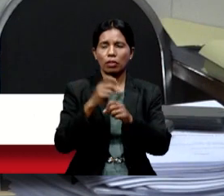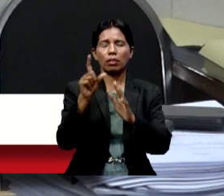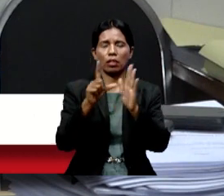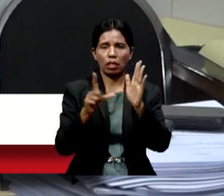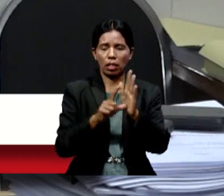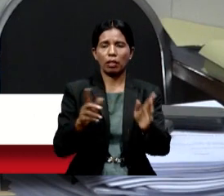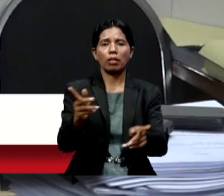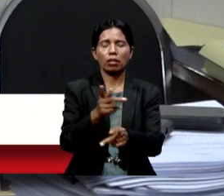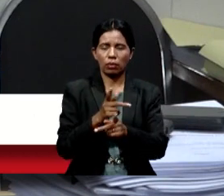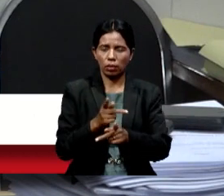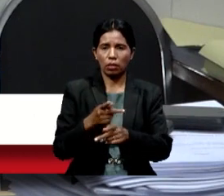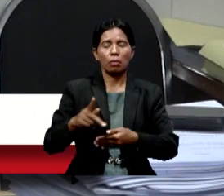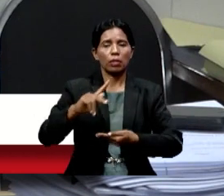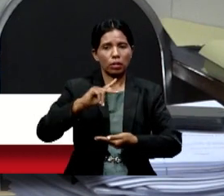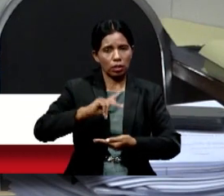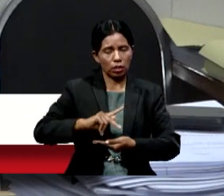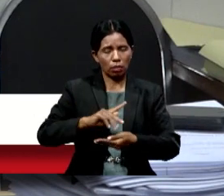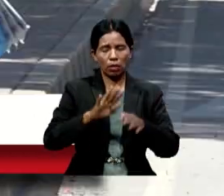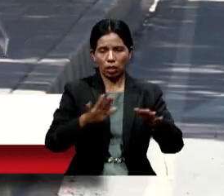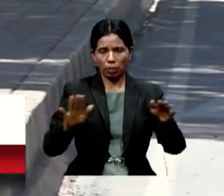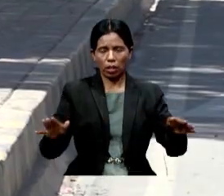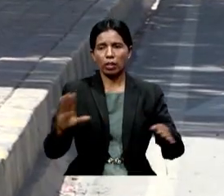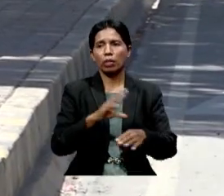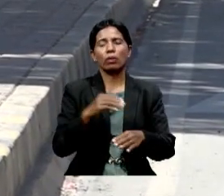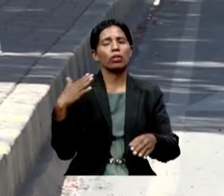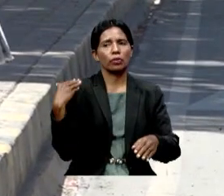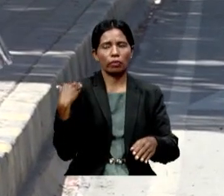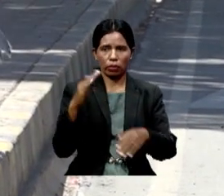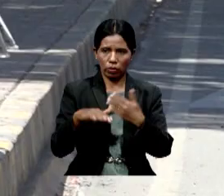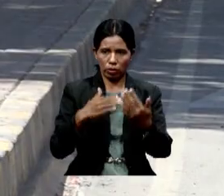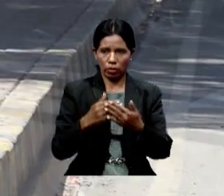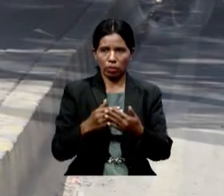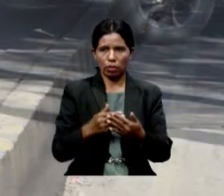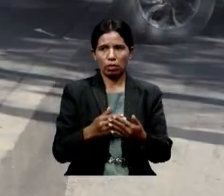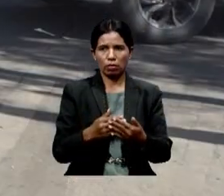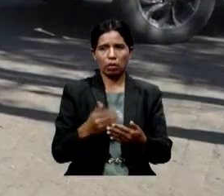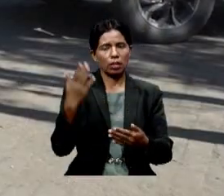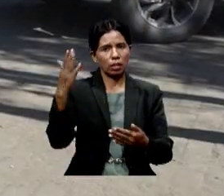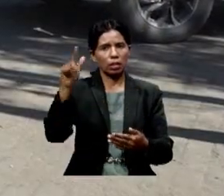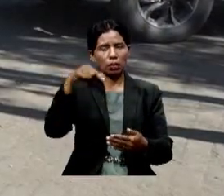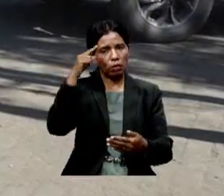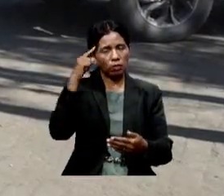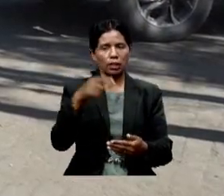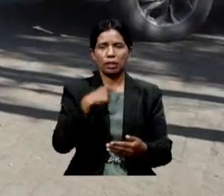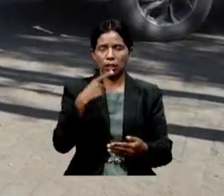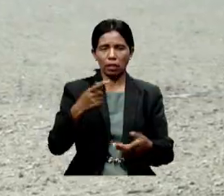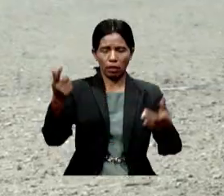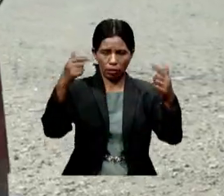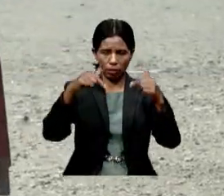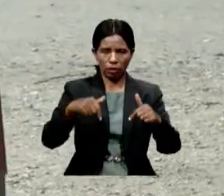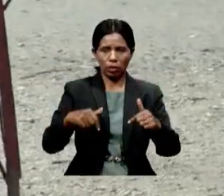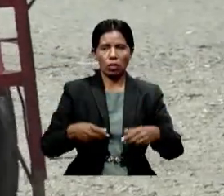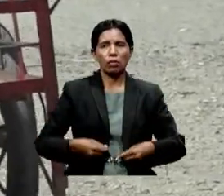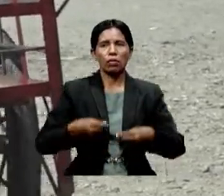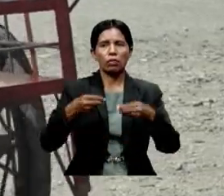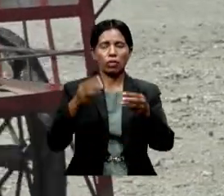ba labarik no jovens em perigo. Espera kata e a governo maca sedit macamai nia forma